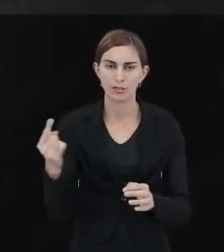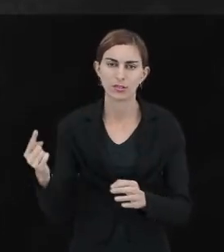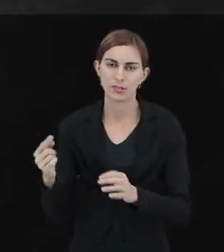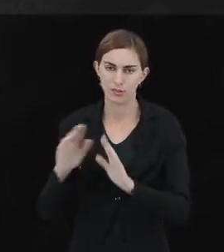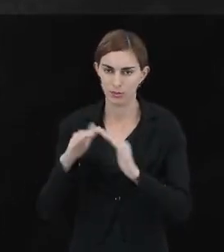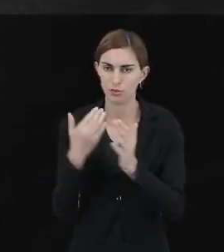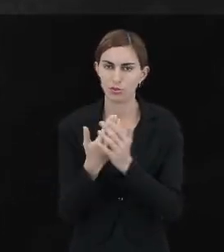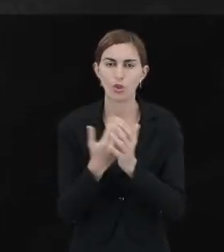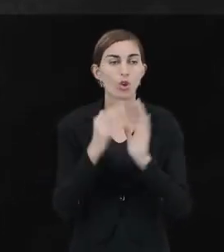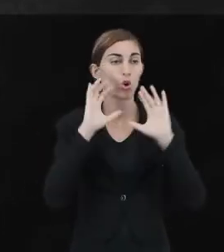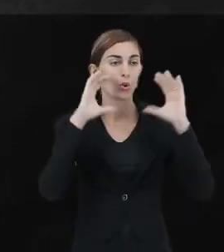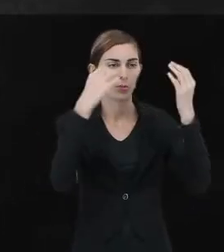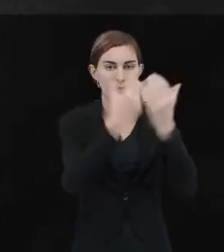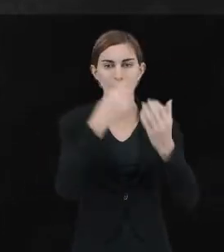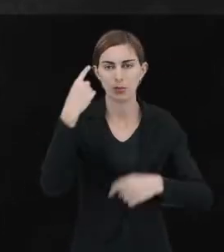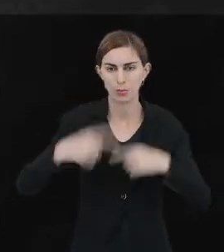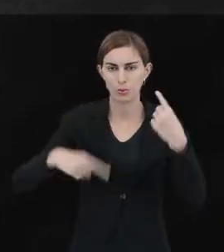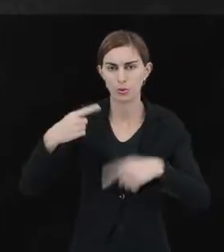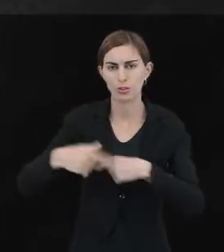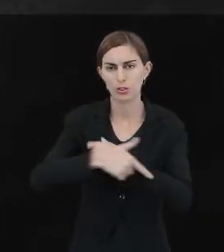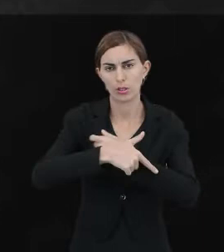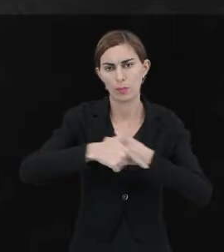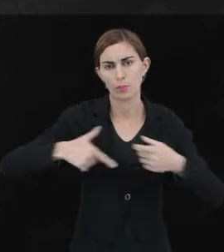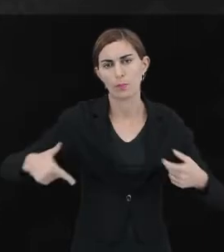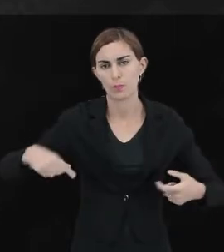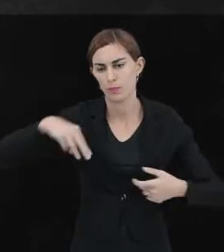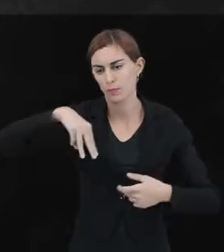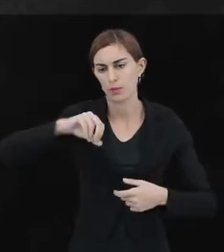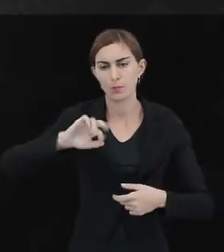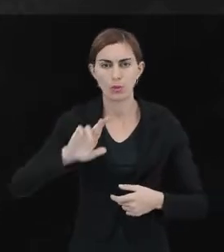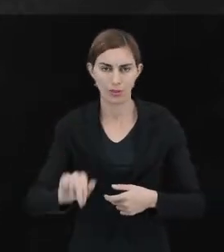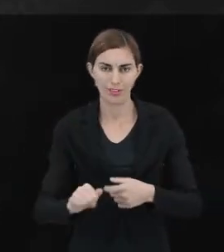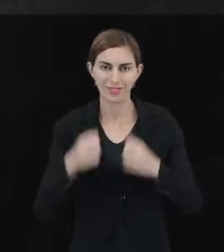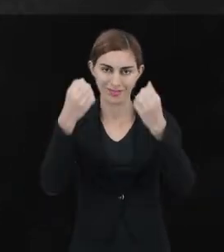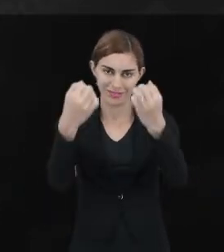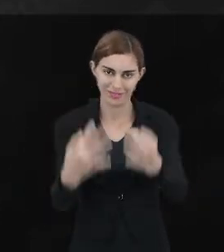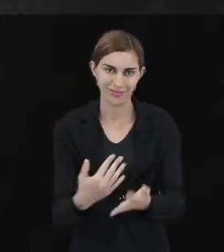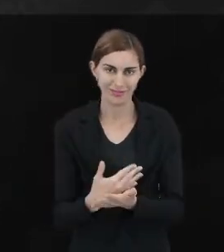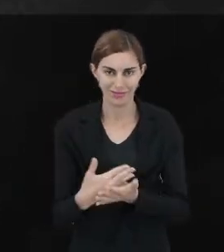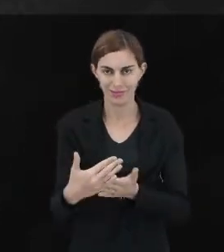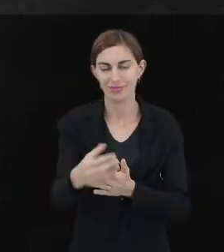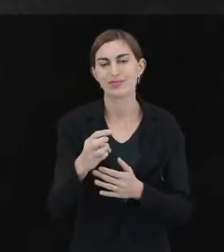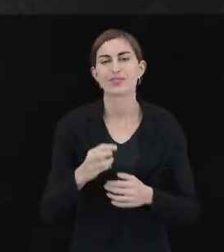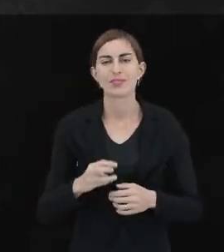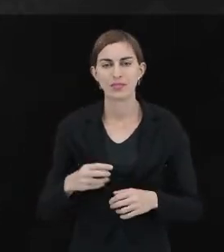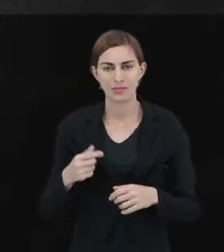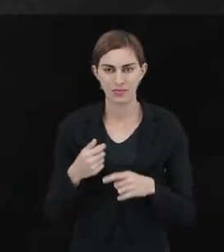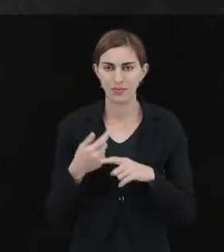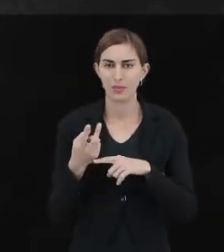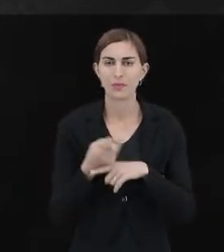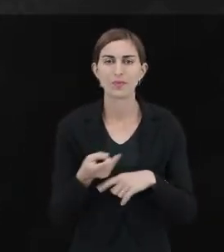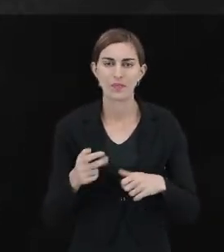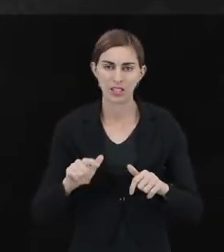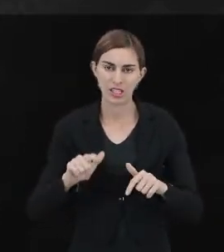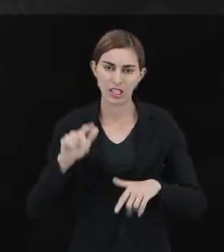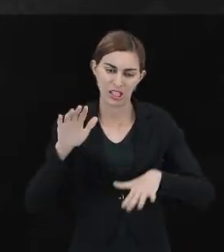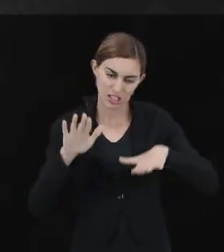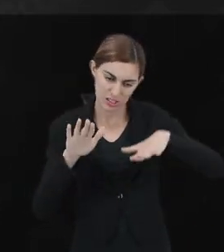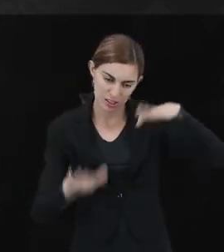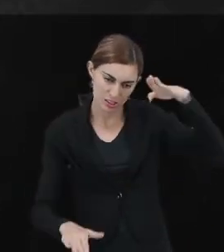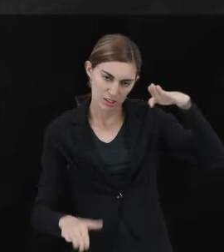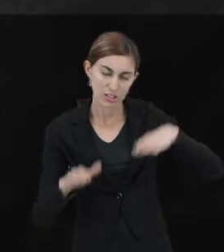como comunidade política e moral, como eu coloquei no início, em busca da superação das condições